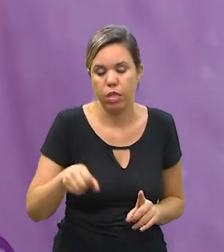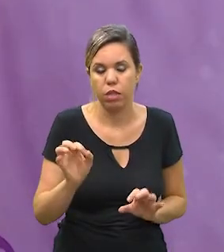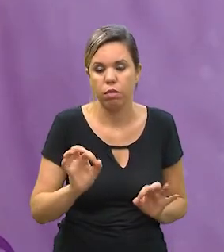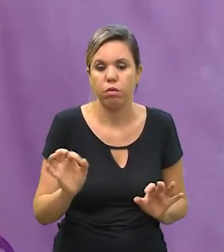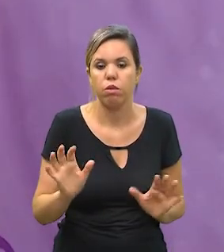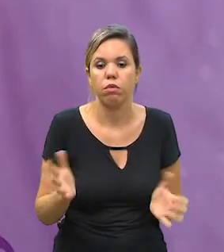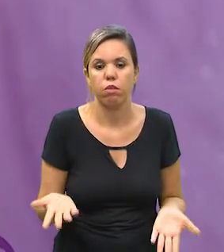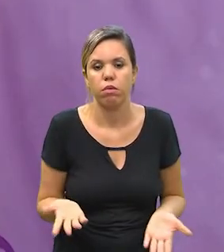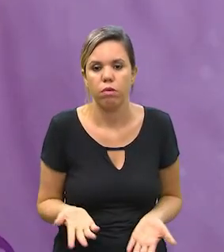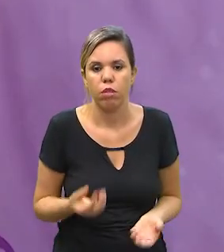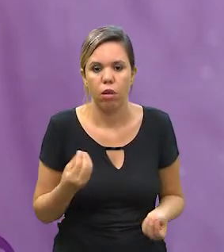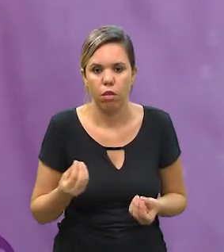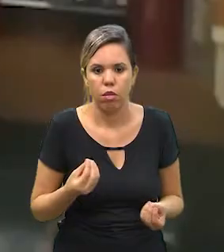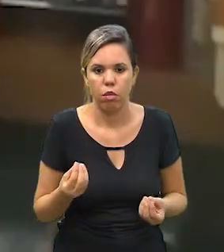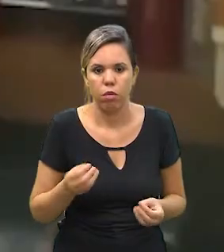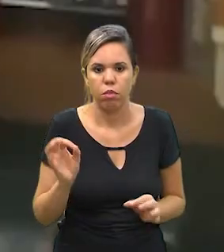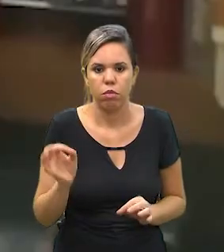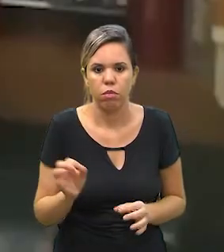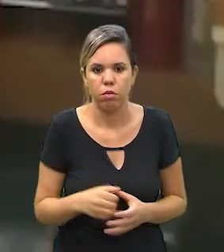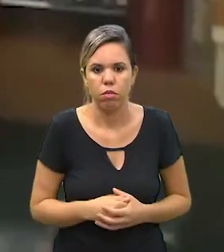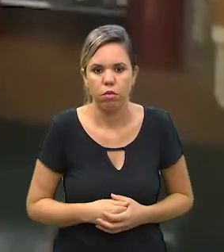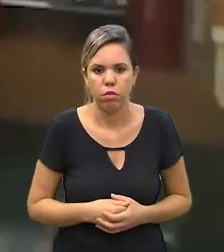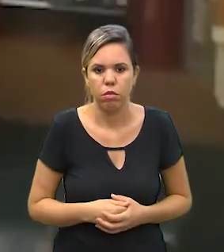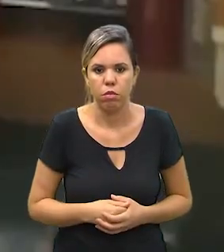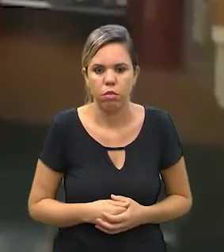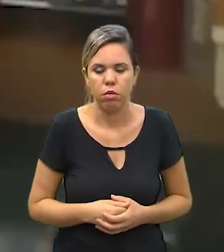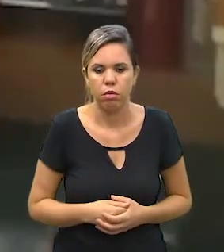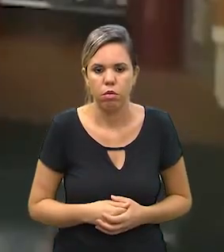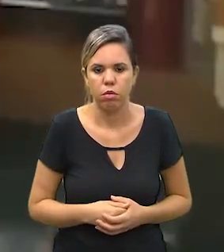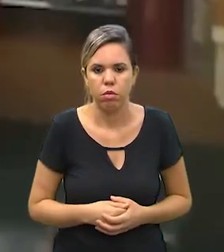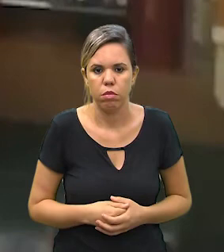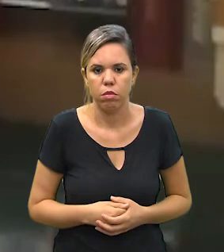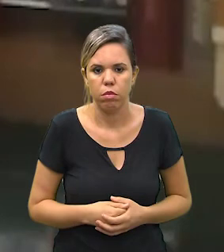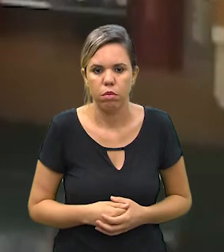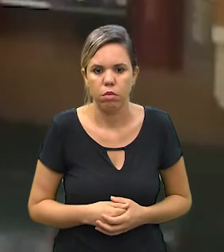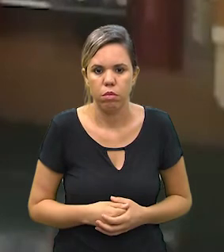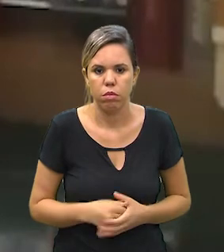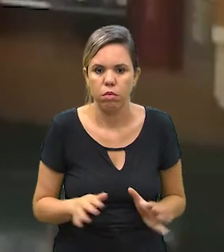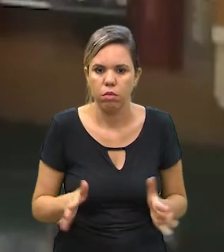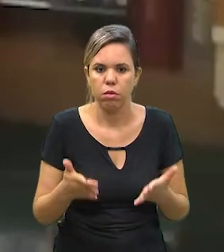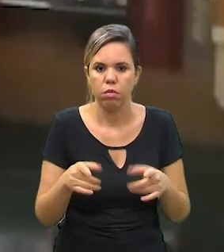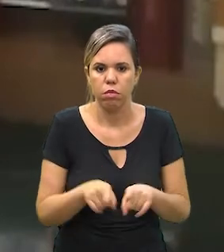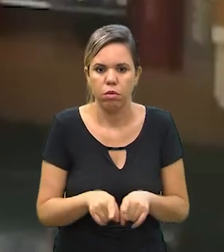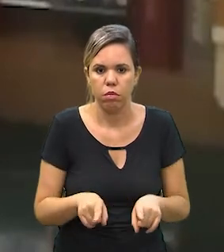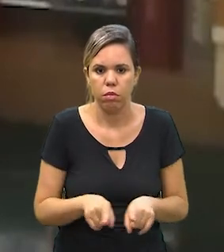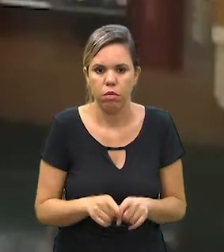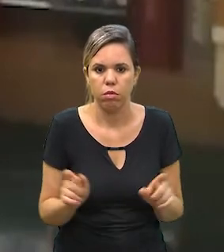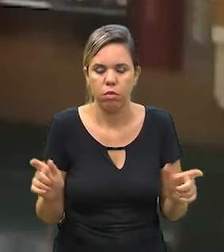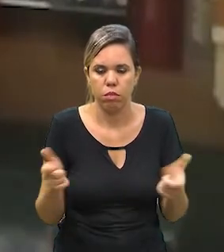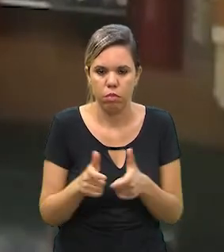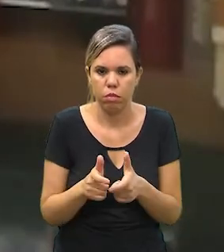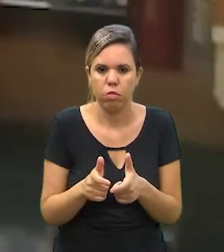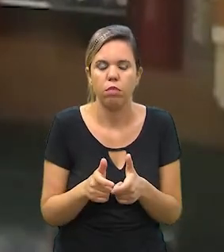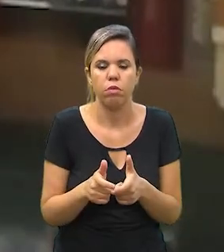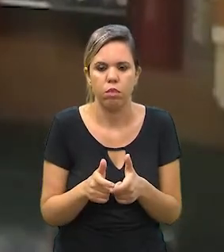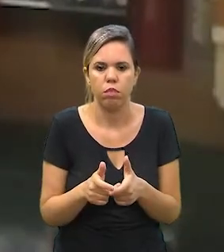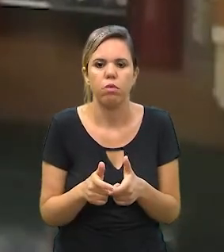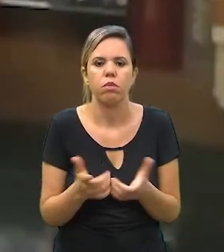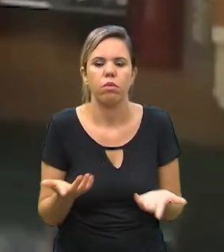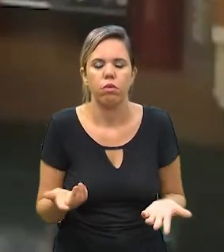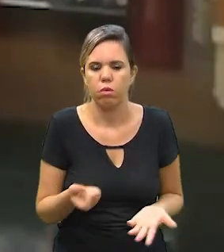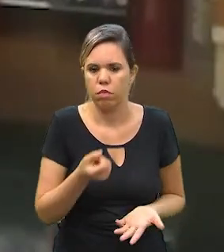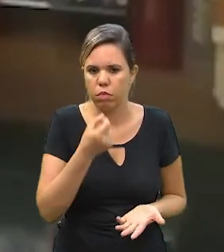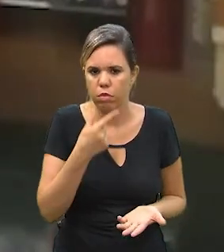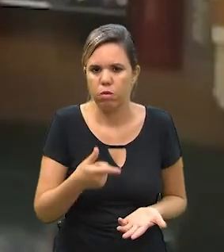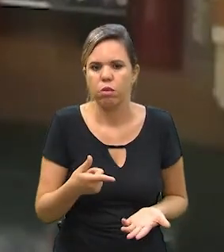planejar, né, doutor? Exatamente. Sem dúvida, isso contribuiu também para a diminuição da mortalidade infantil,